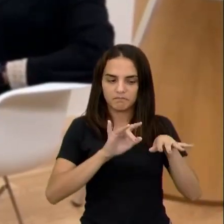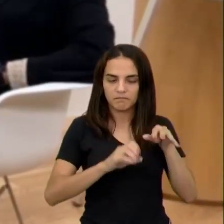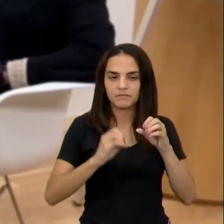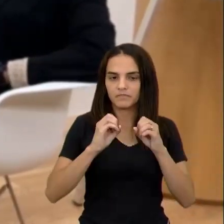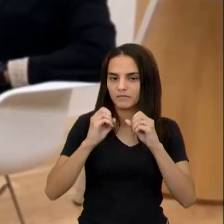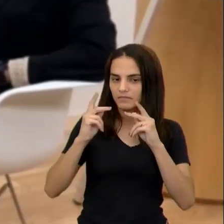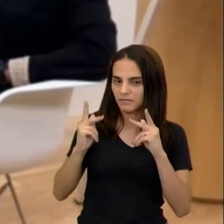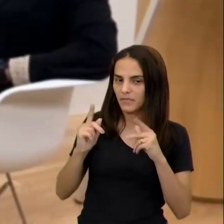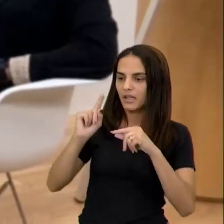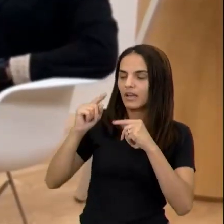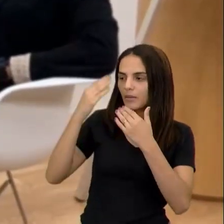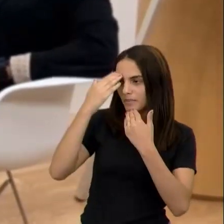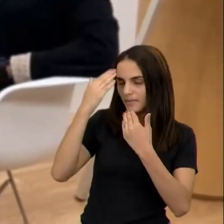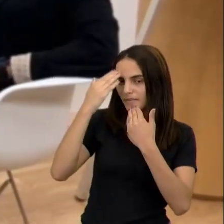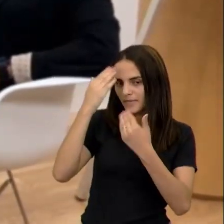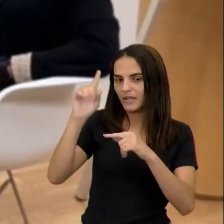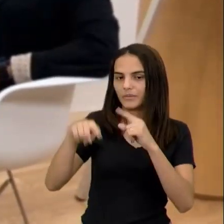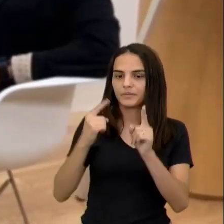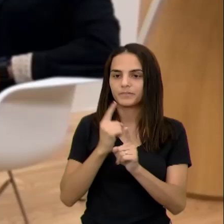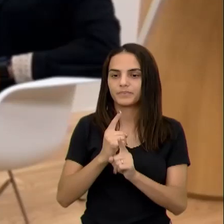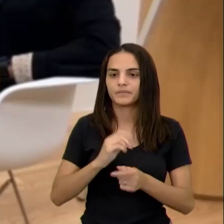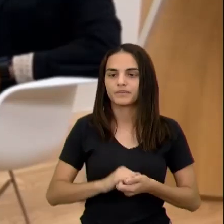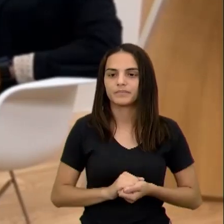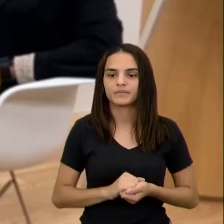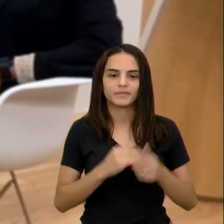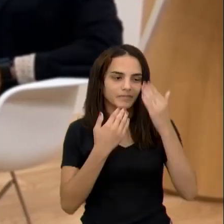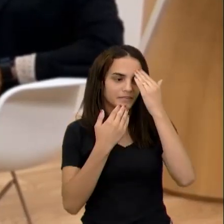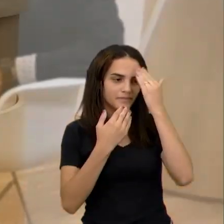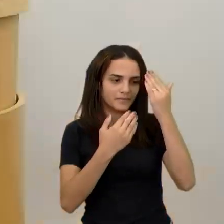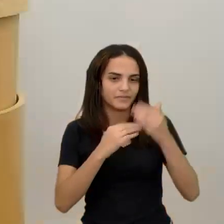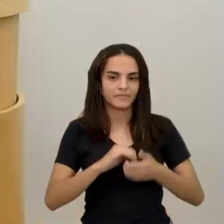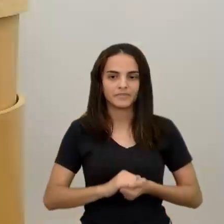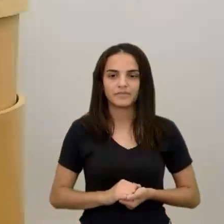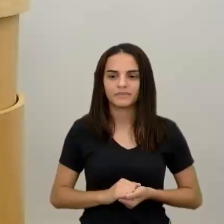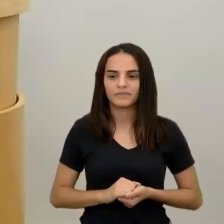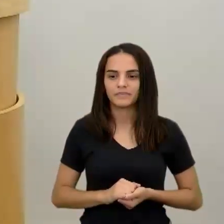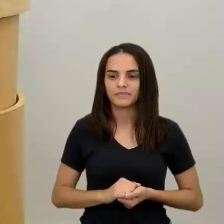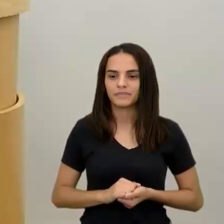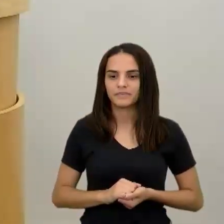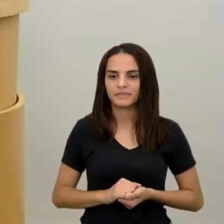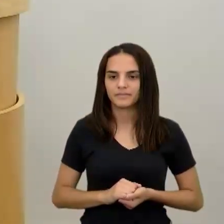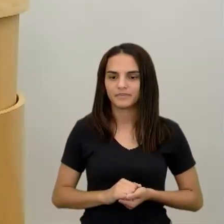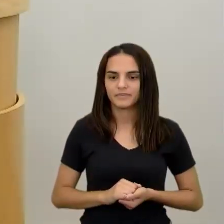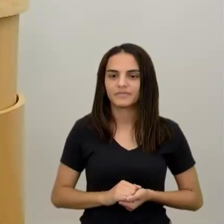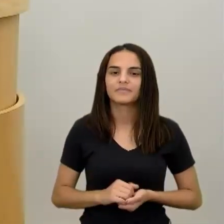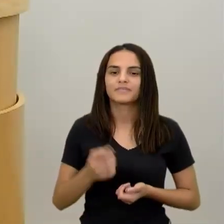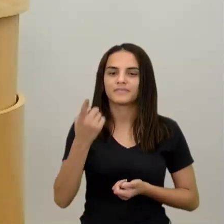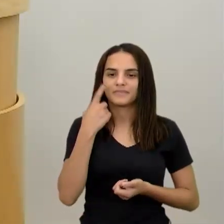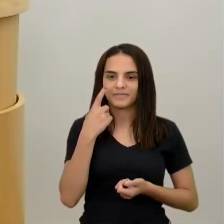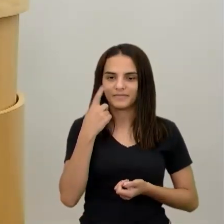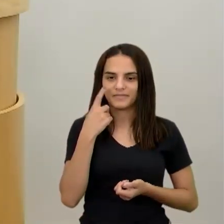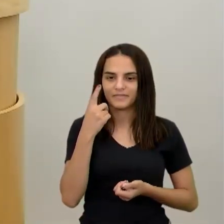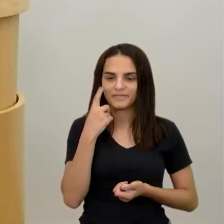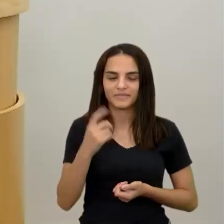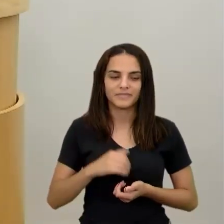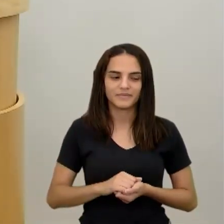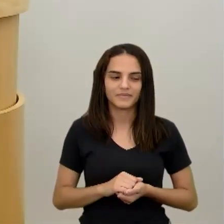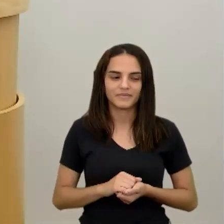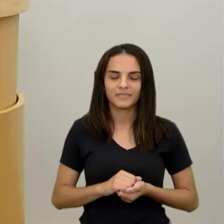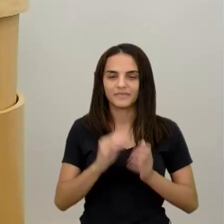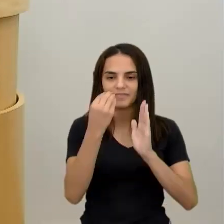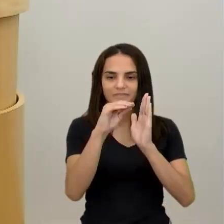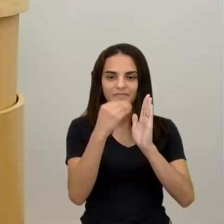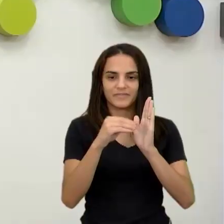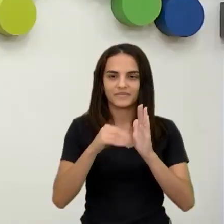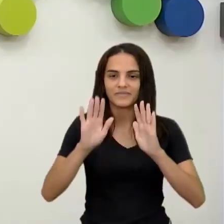bom? Muito obrigada, até mais. Até mais, obrigada, hein? Tchau. Vamos lá, ó. Muito divertido. Já colocaram